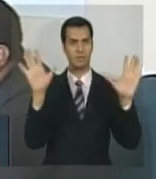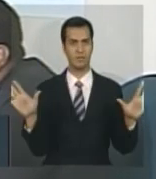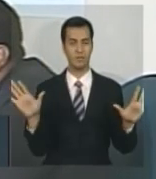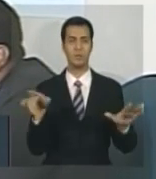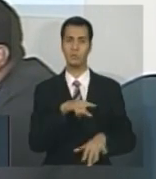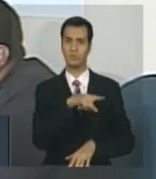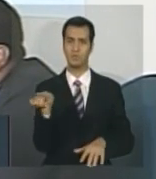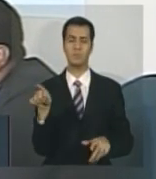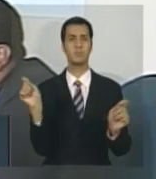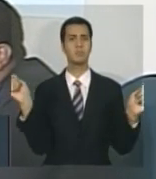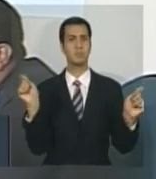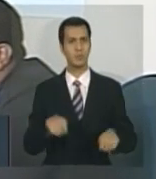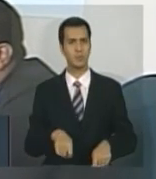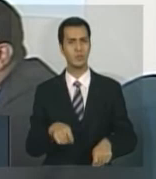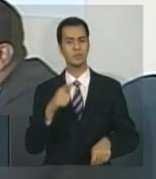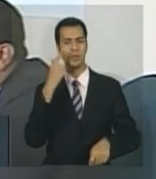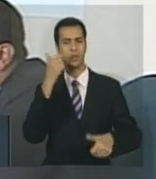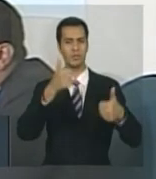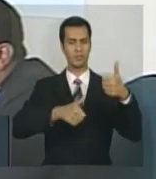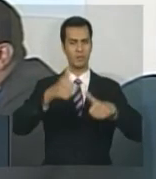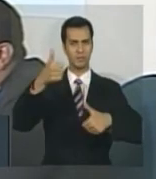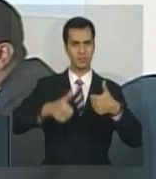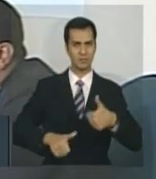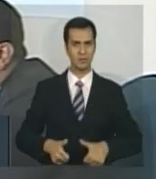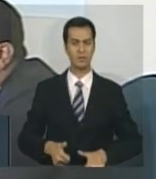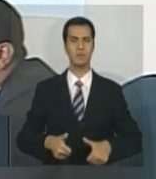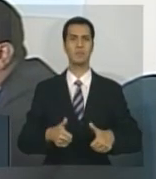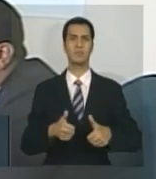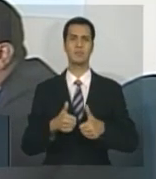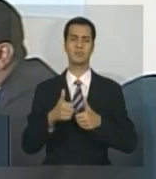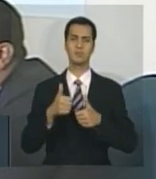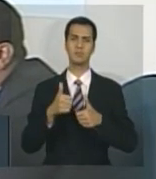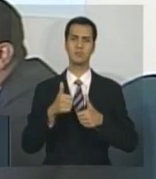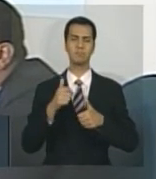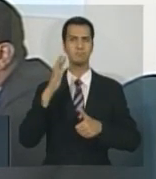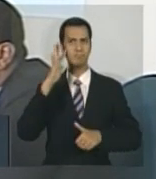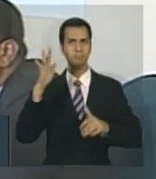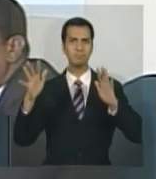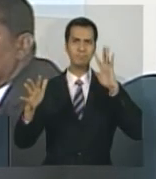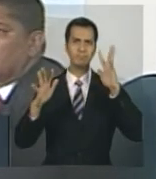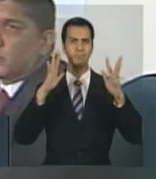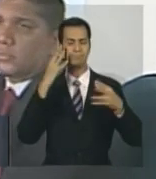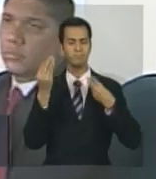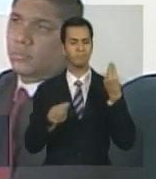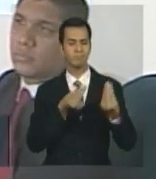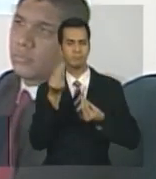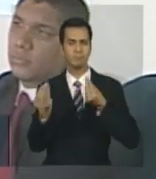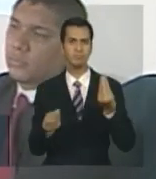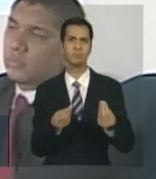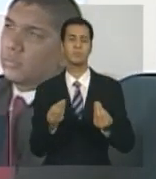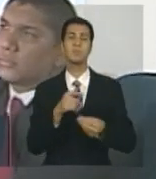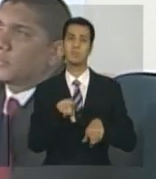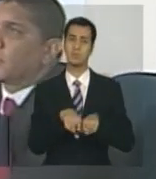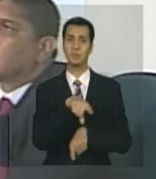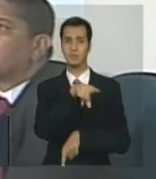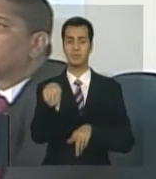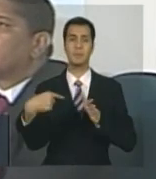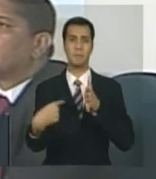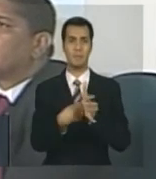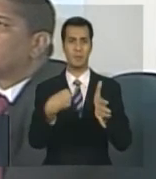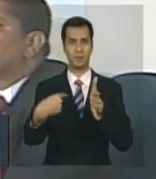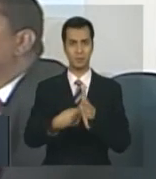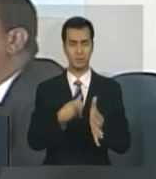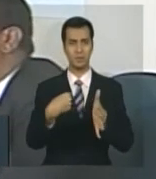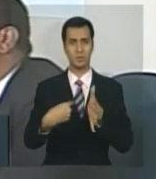possam fazer as suas análises, as suas reflexões, as suas indagações, as suas perguntas.